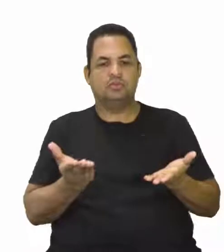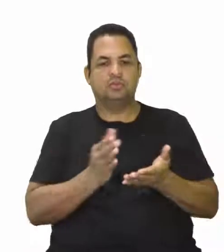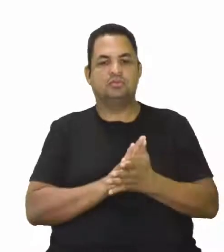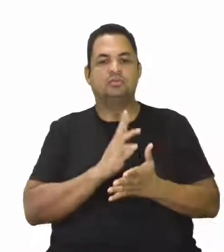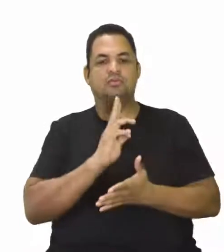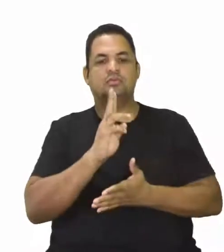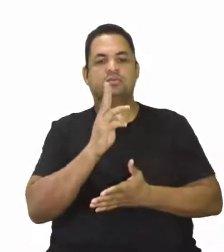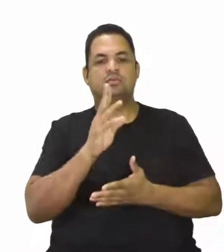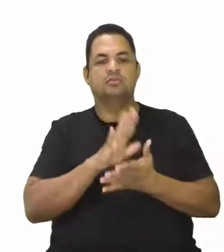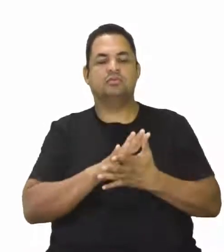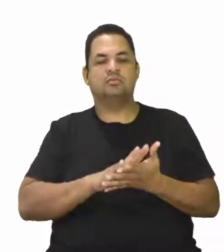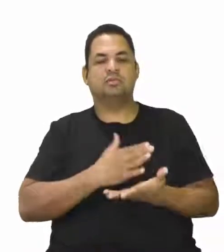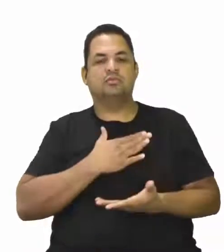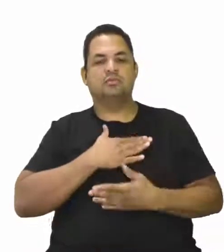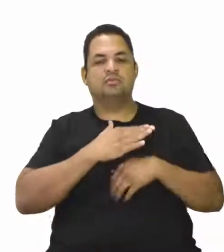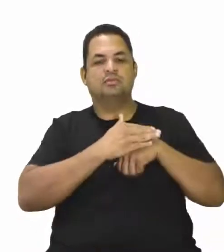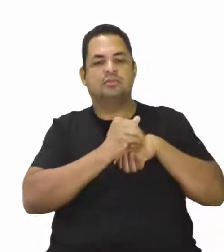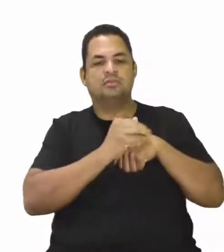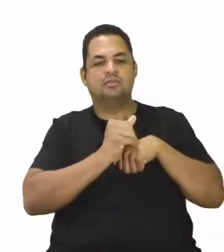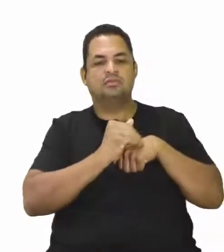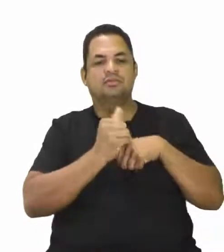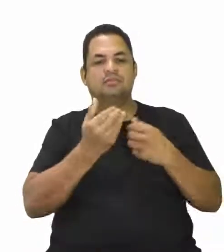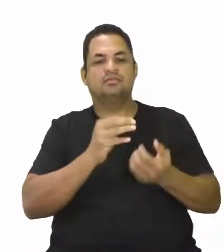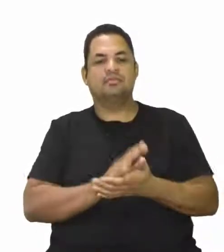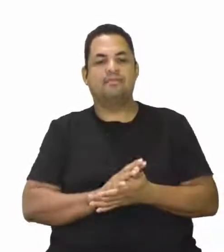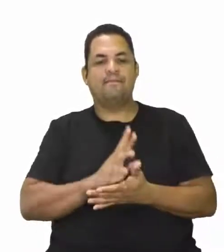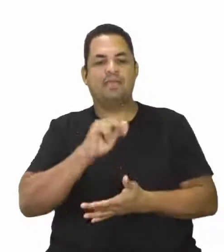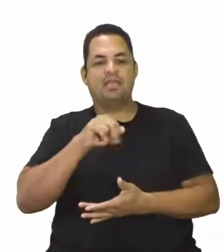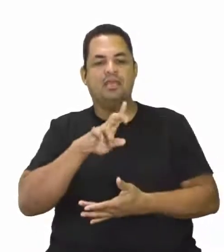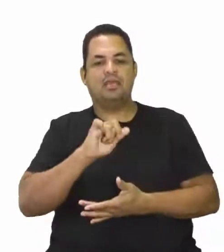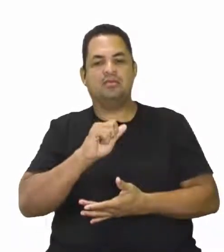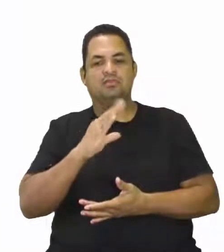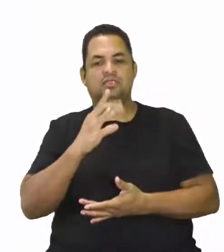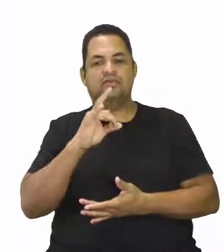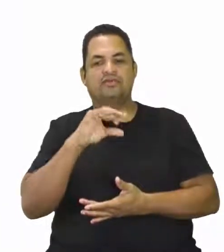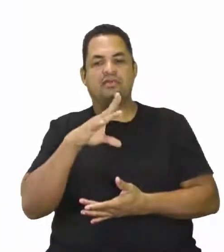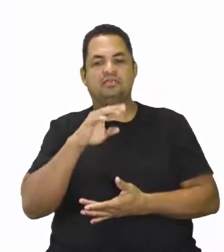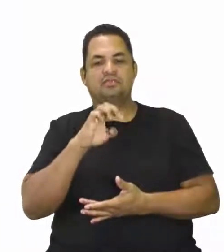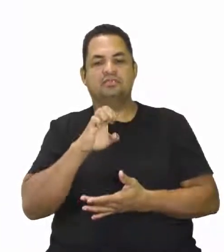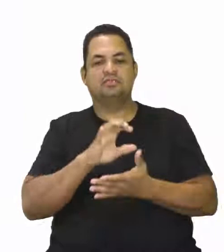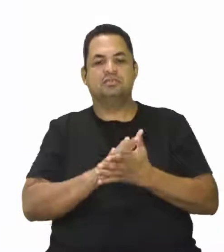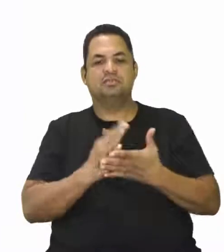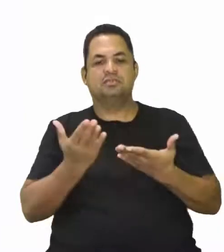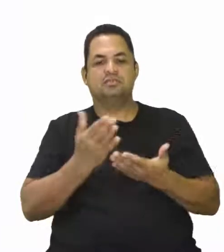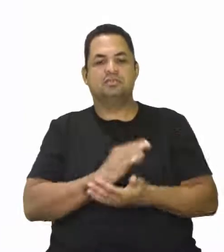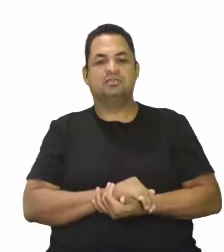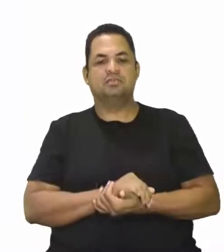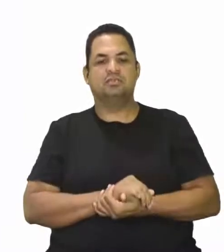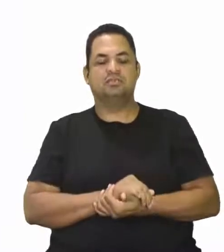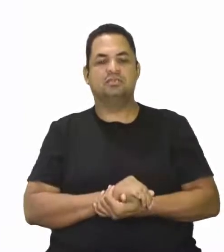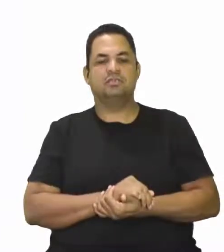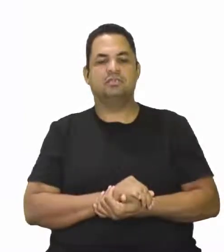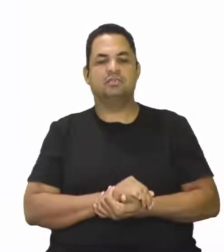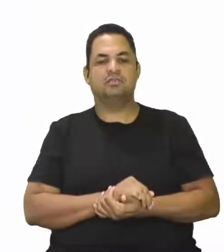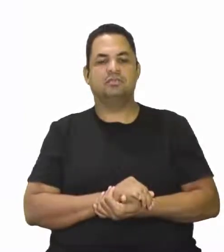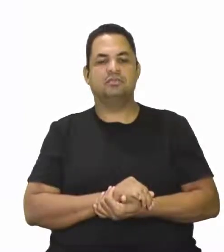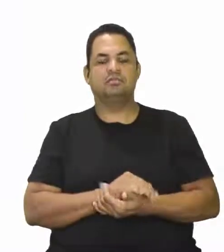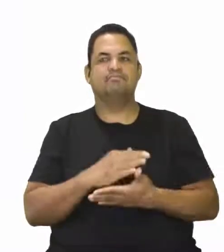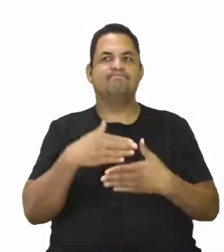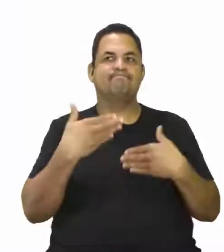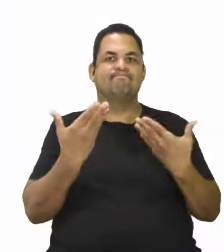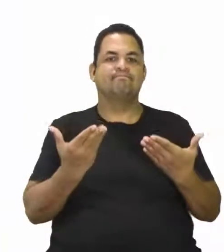continuar com o nosso queridíssimo Miguel de Cervantes, La Gitanilla, que é a